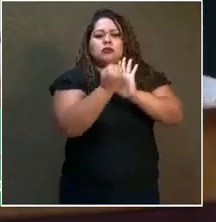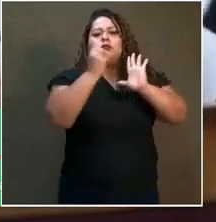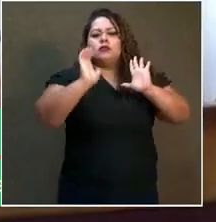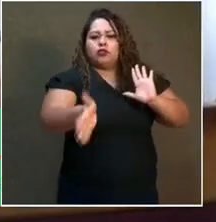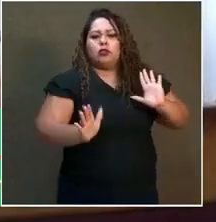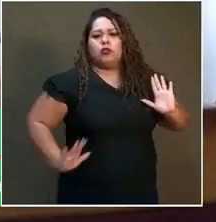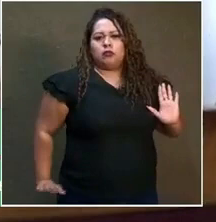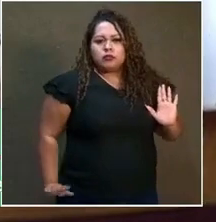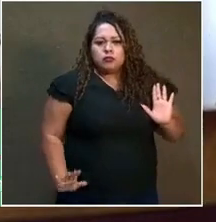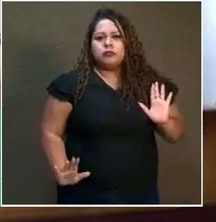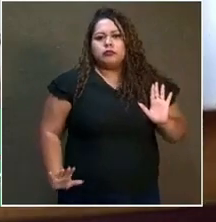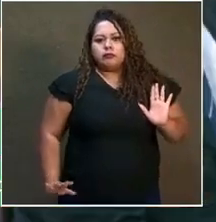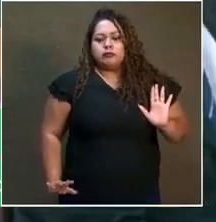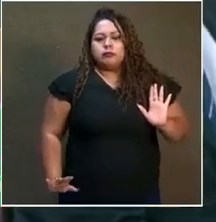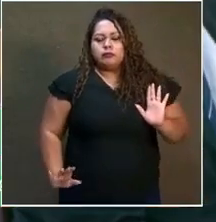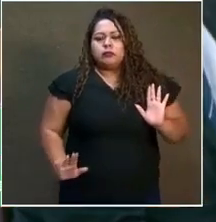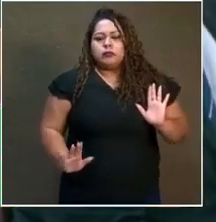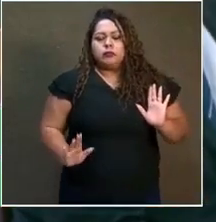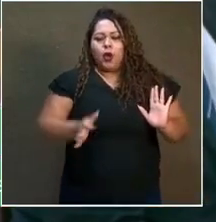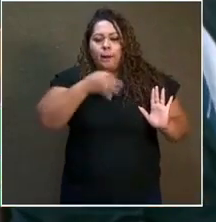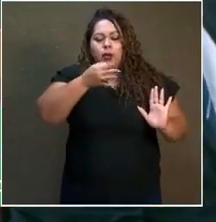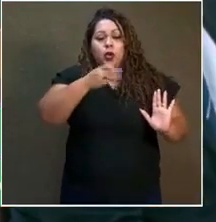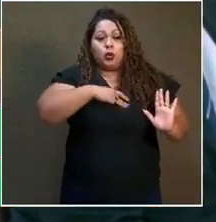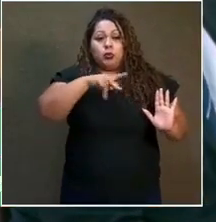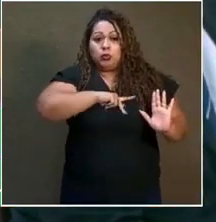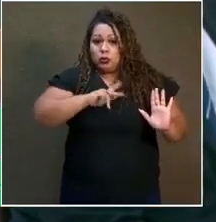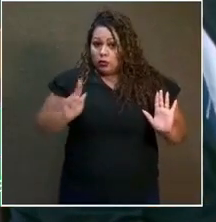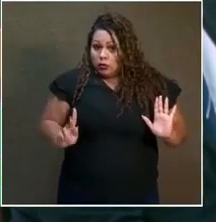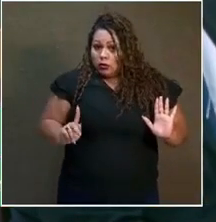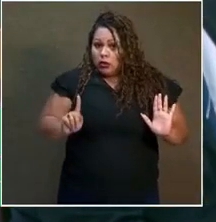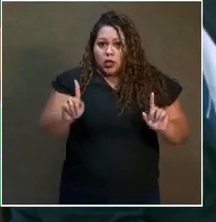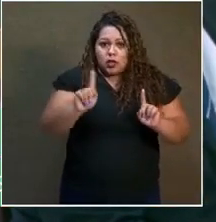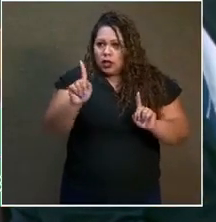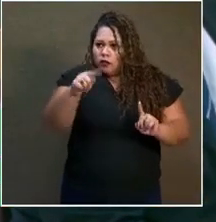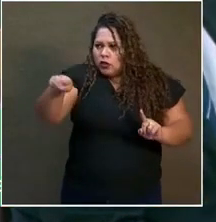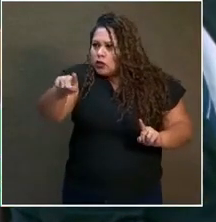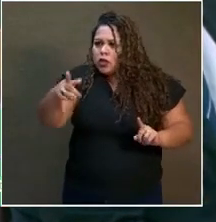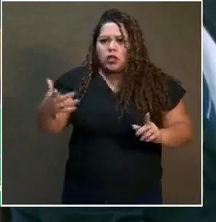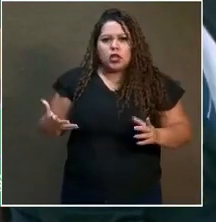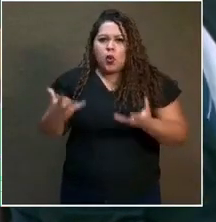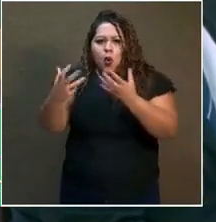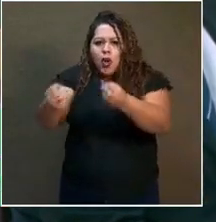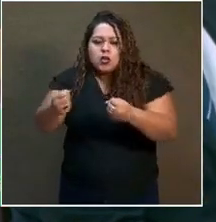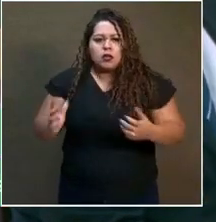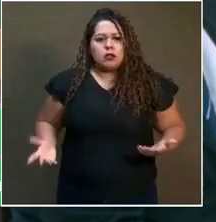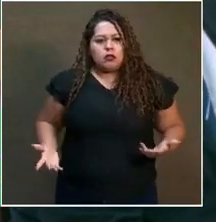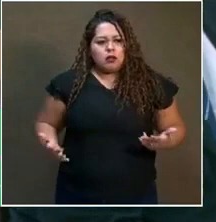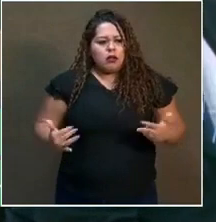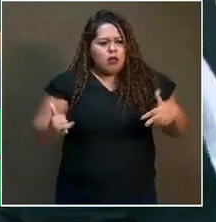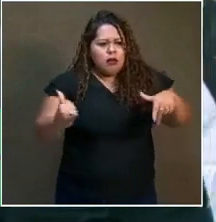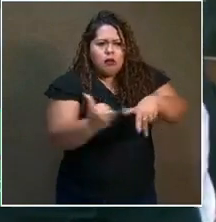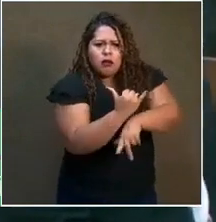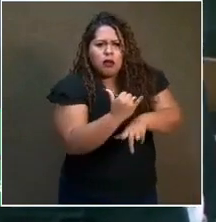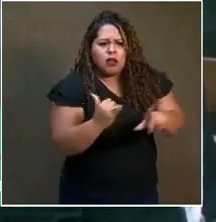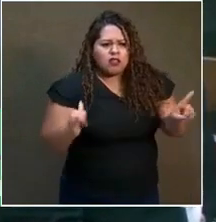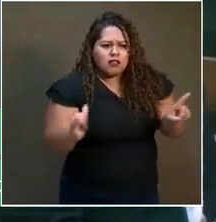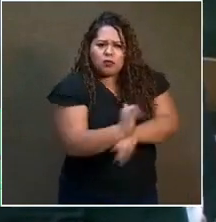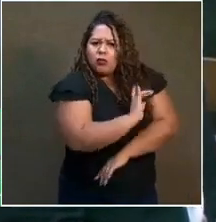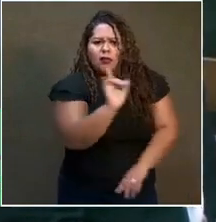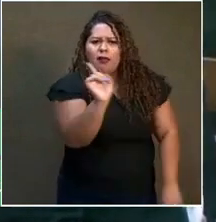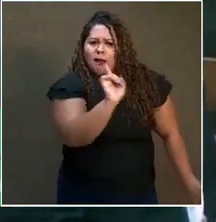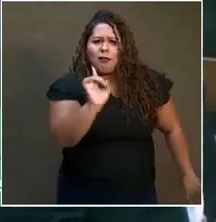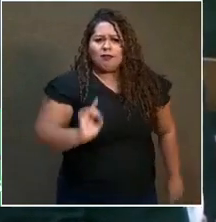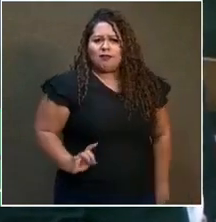por essa parte do Ministério Público. E que não se leve em consideração que o adultério nem é crime, doutor, não está no Código Penal, não.